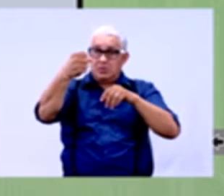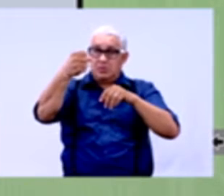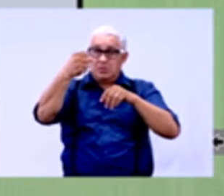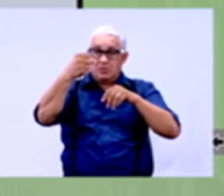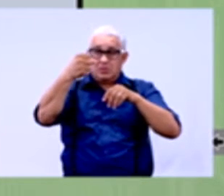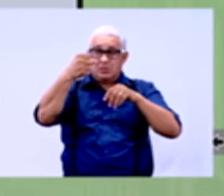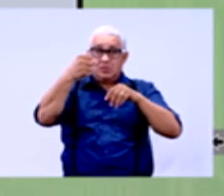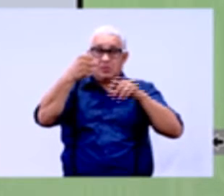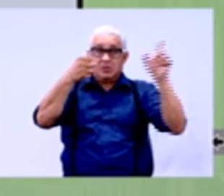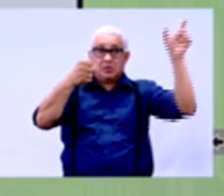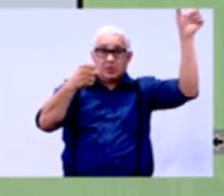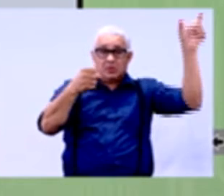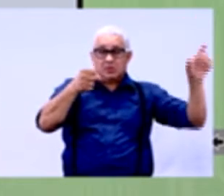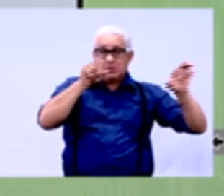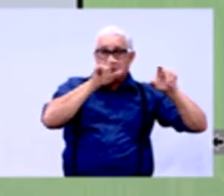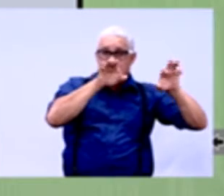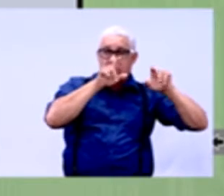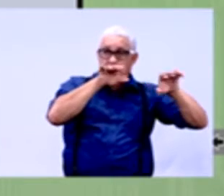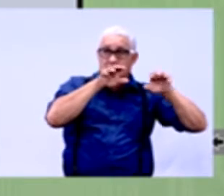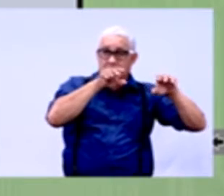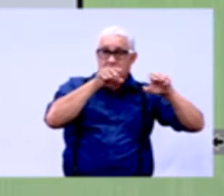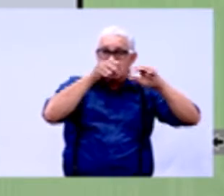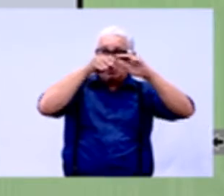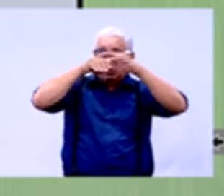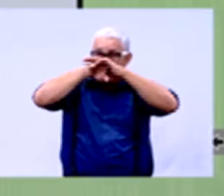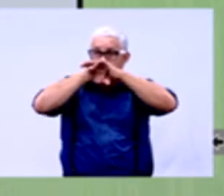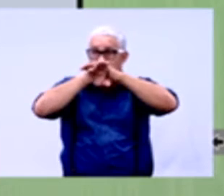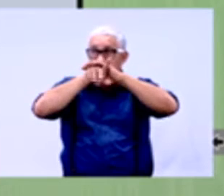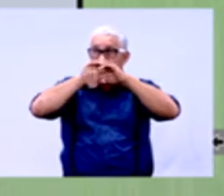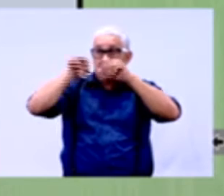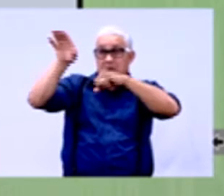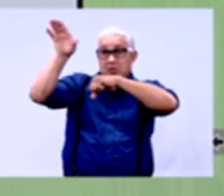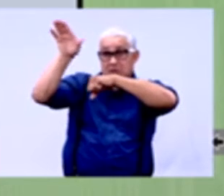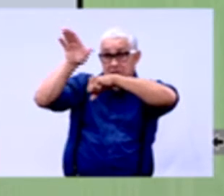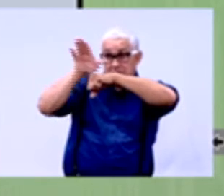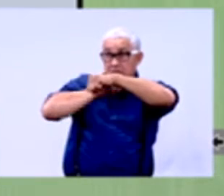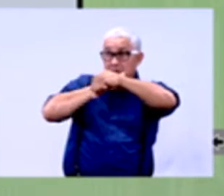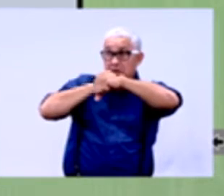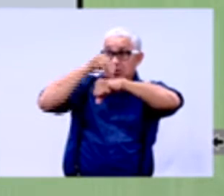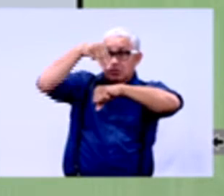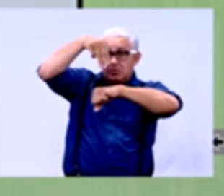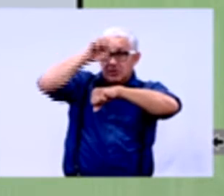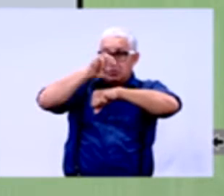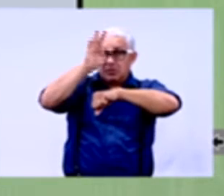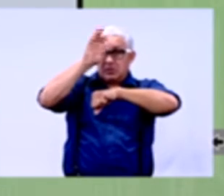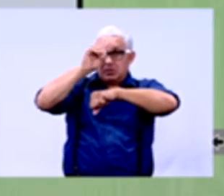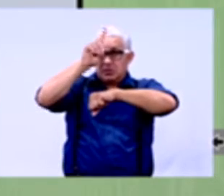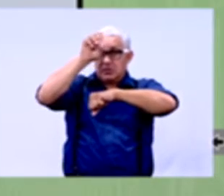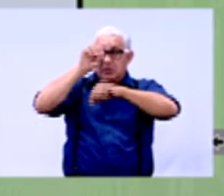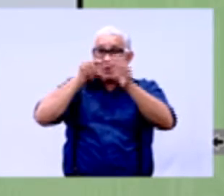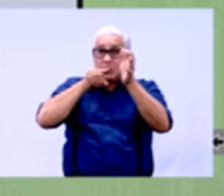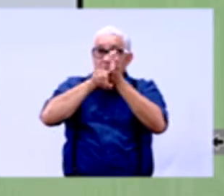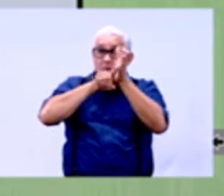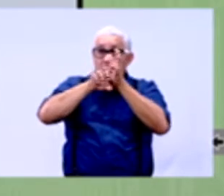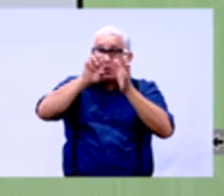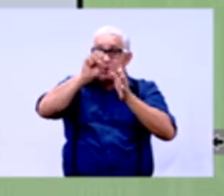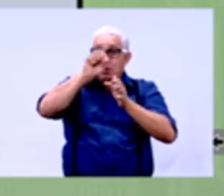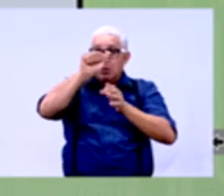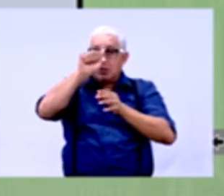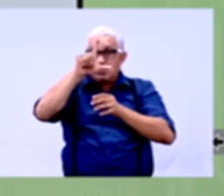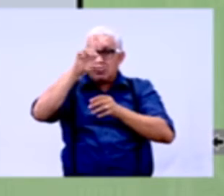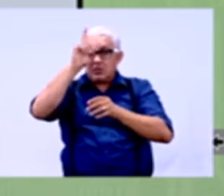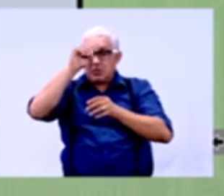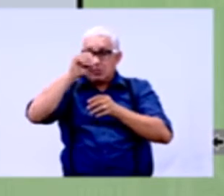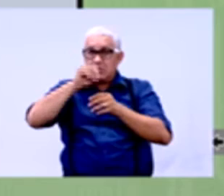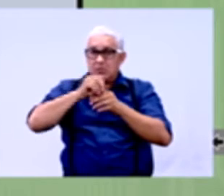está digitando e vai, então, chamar o método consulta saldo com os parâmetros que